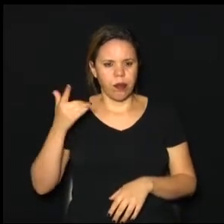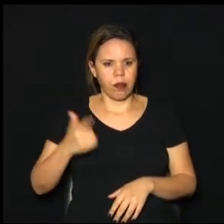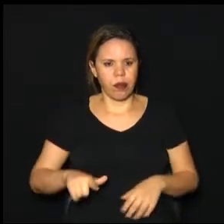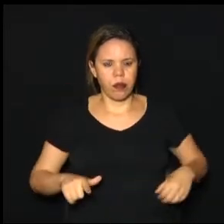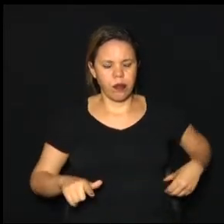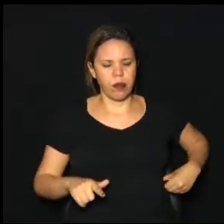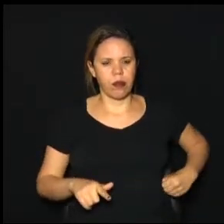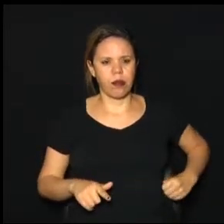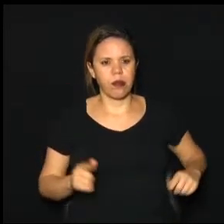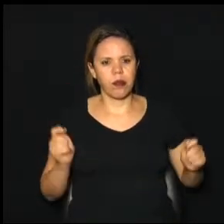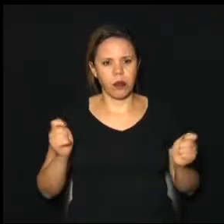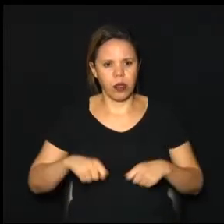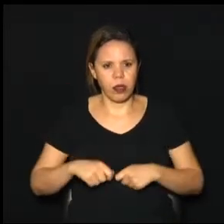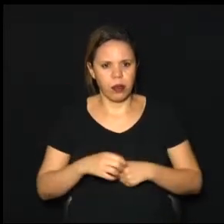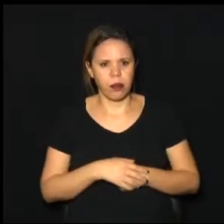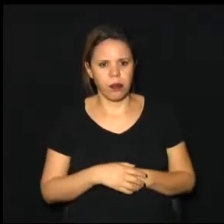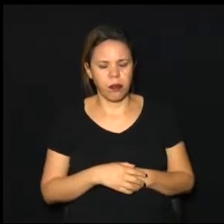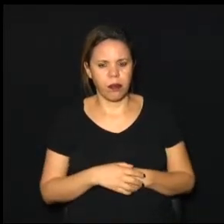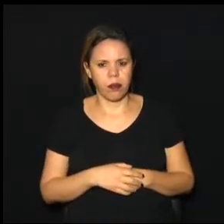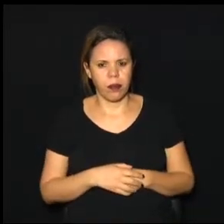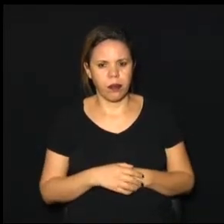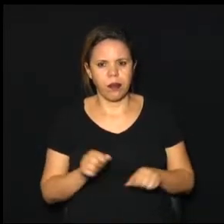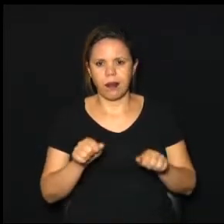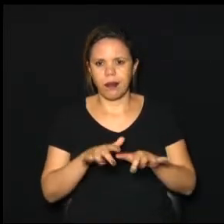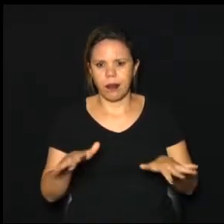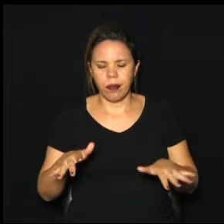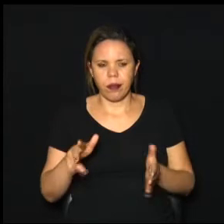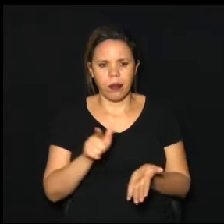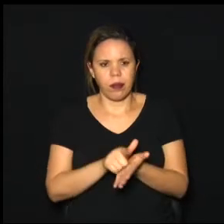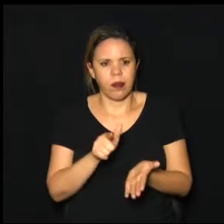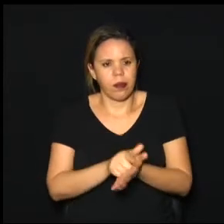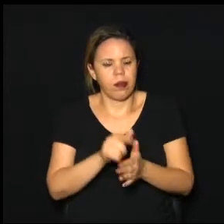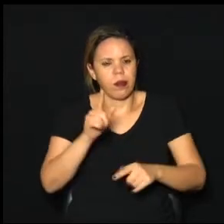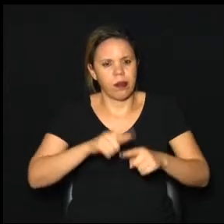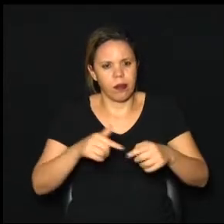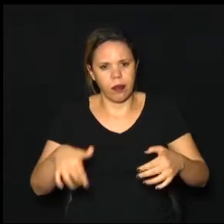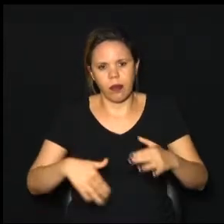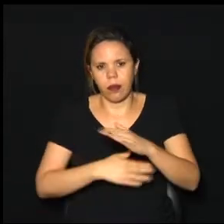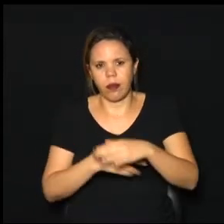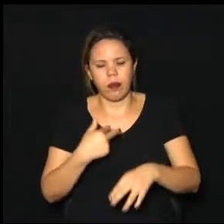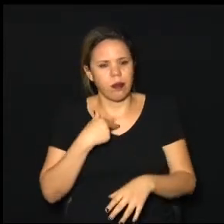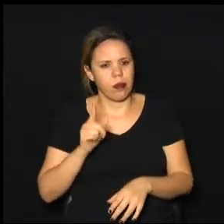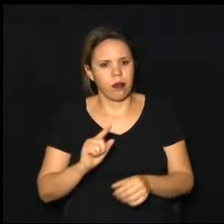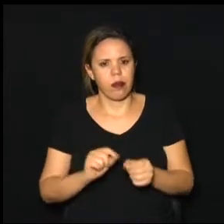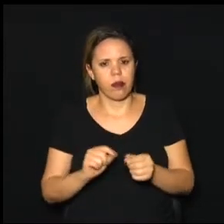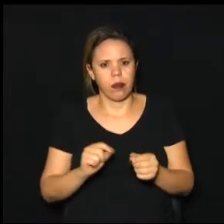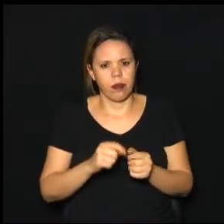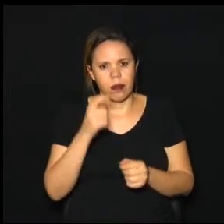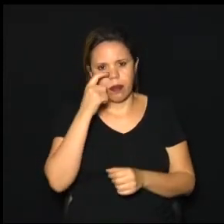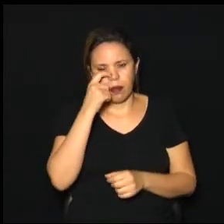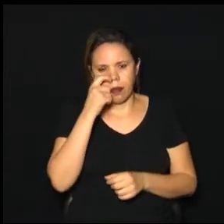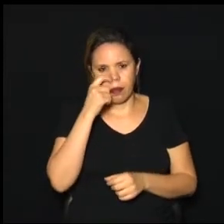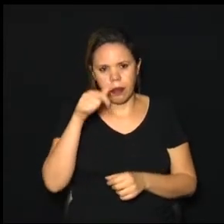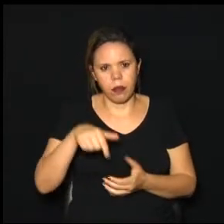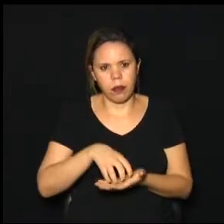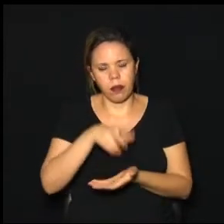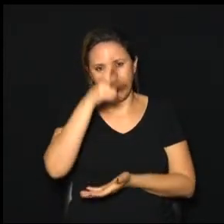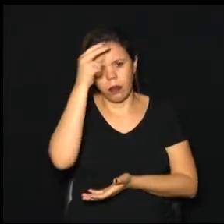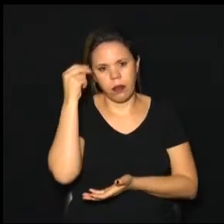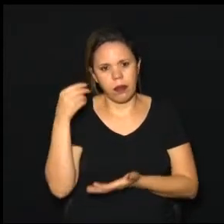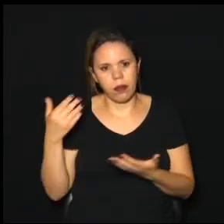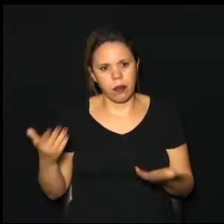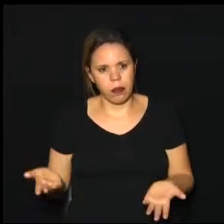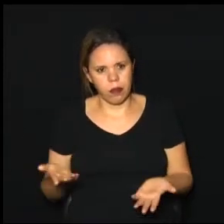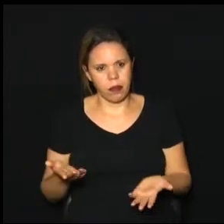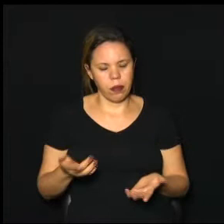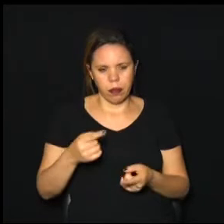reeleição poderão fazer distribuição de santinho aqui na Câmara? Não vão poder fazer, porque aqui é um órgão público, então